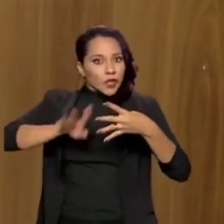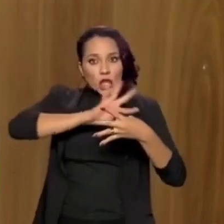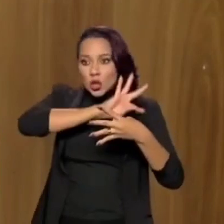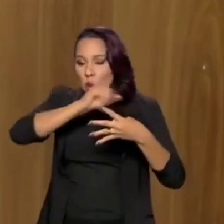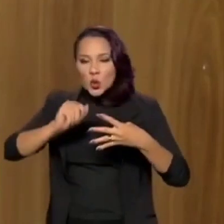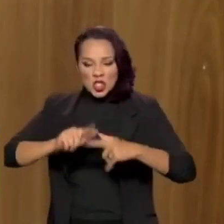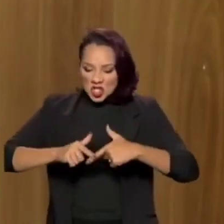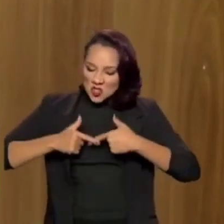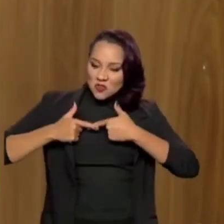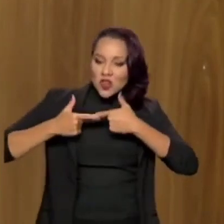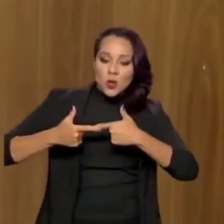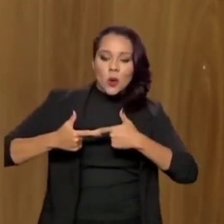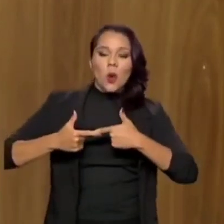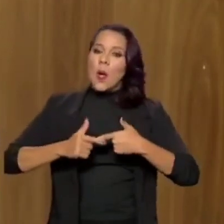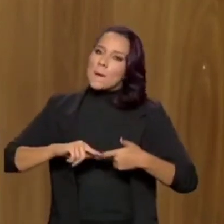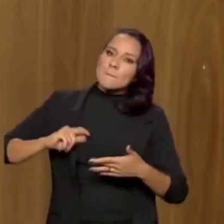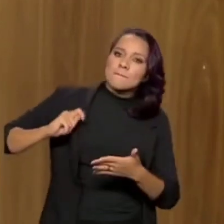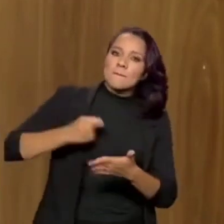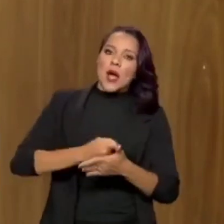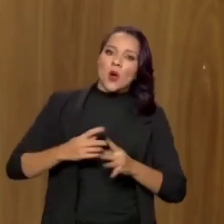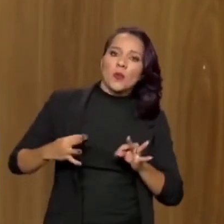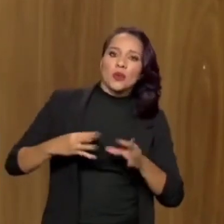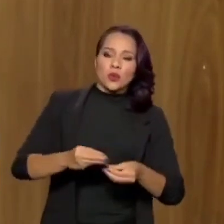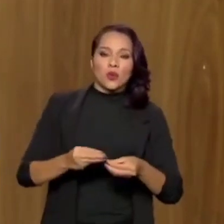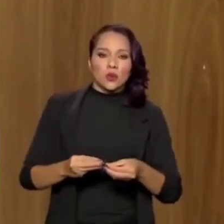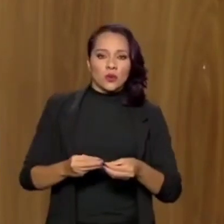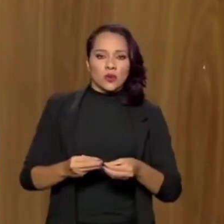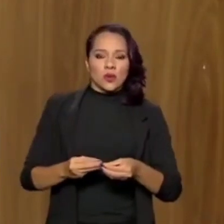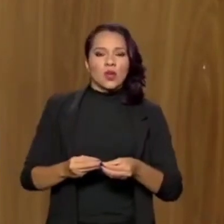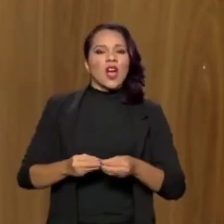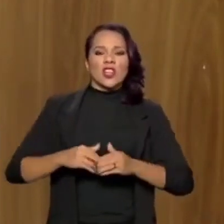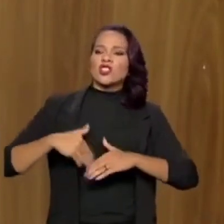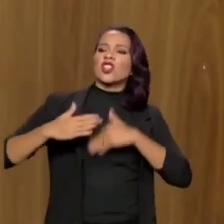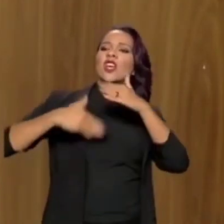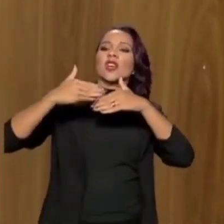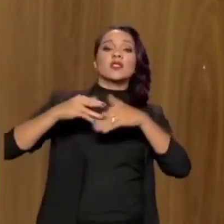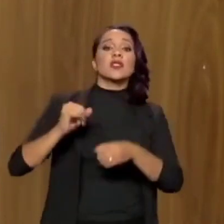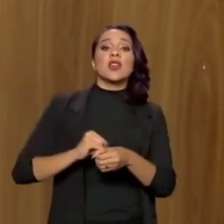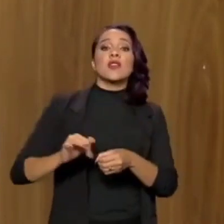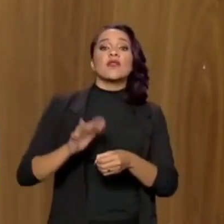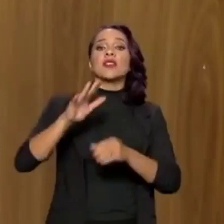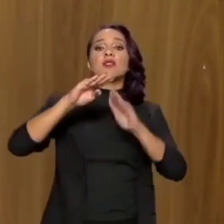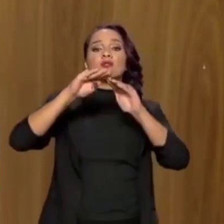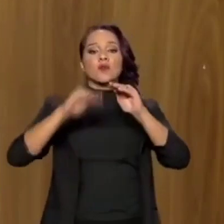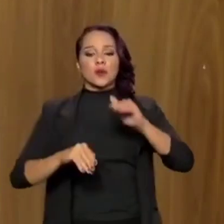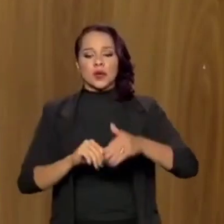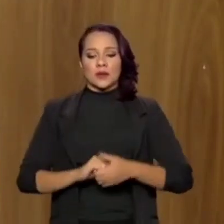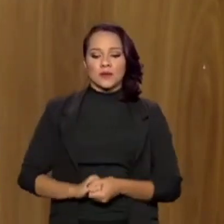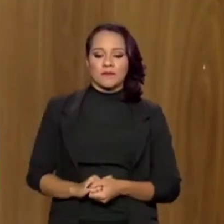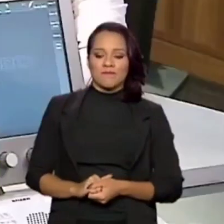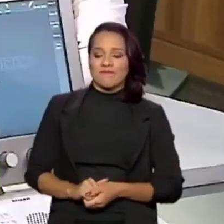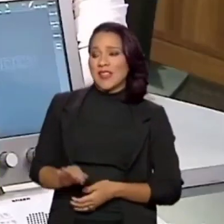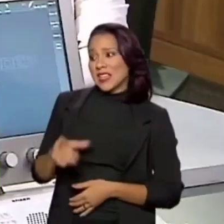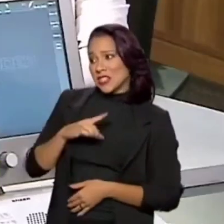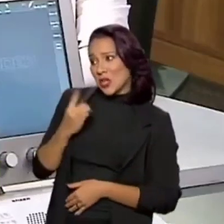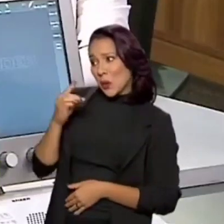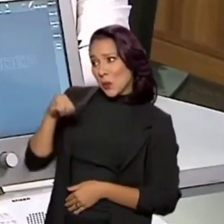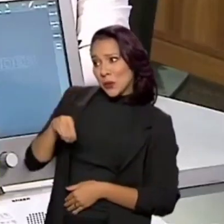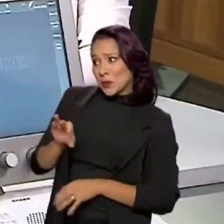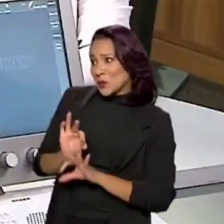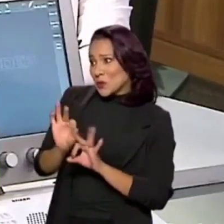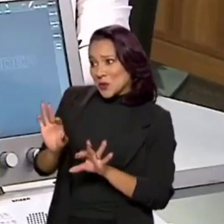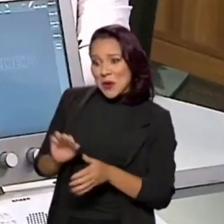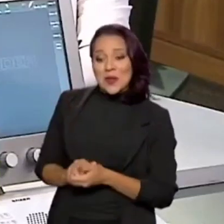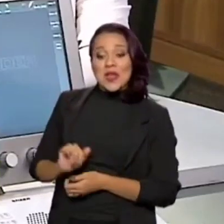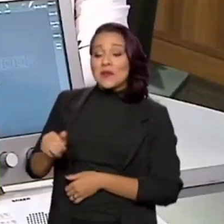isso, pagamos por tudo isso, estamos crescendo e com a inflação descendo. Ministro, a gente tem um minutinho, vamos